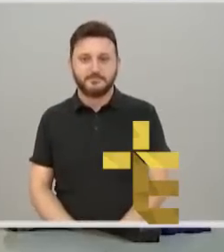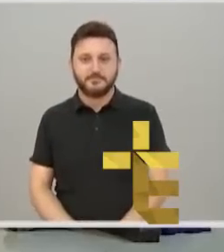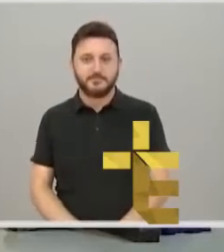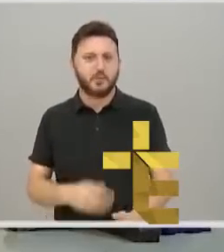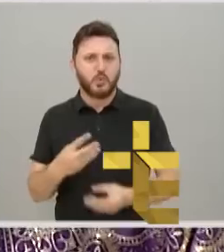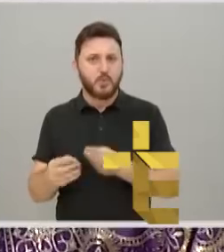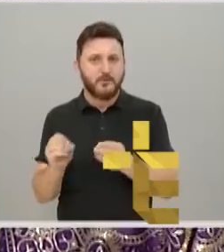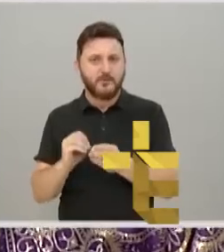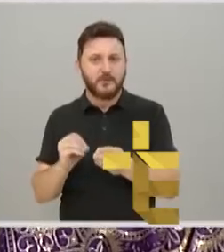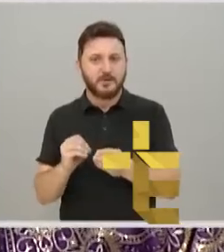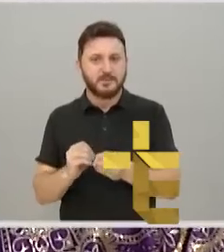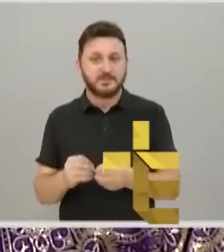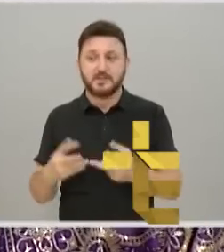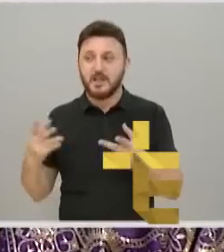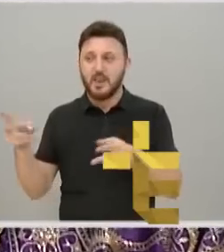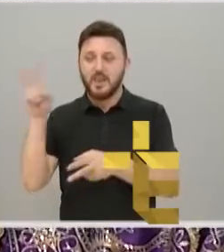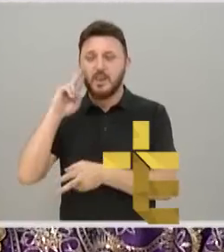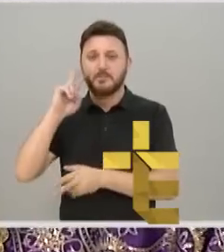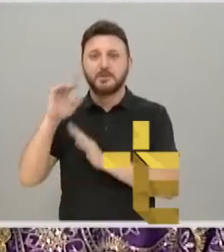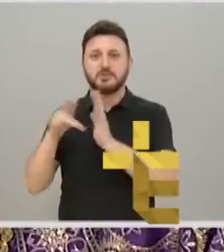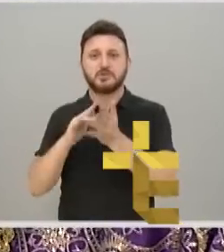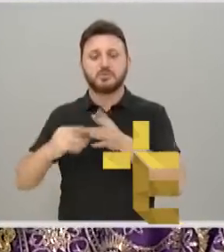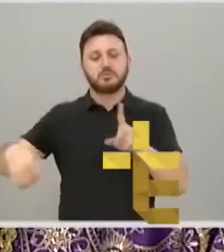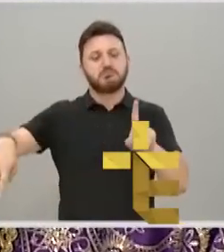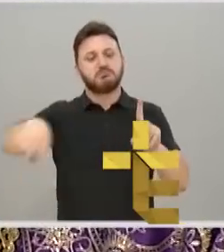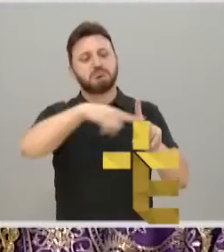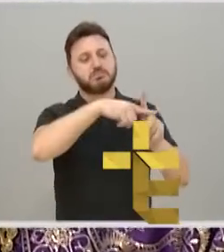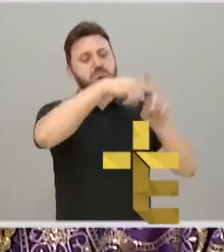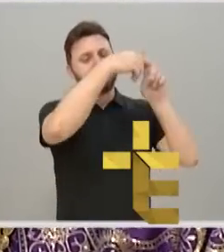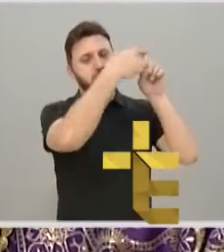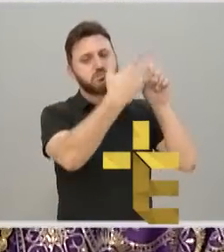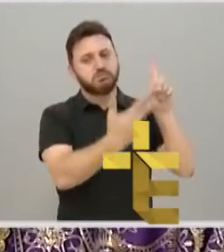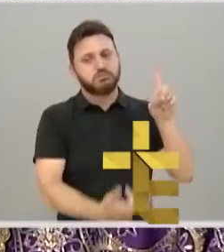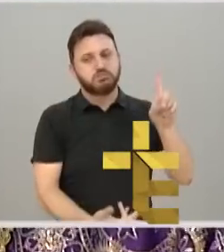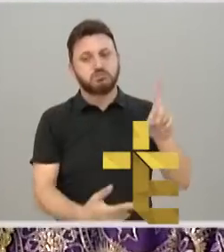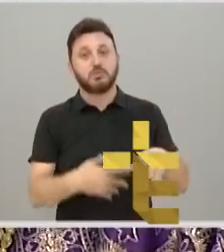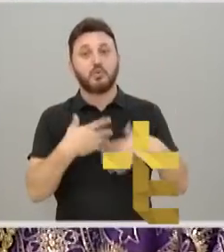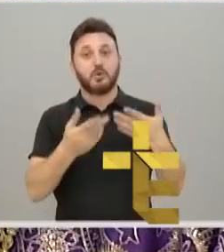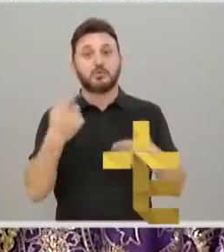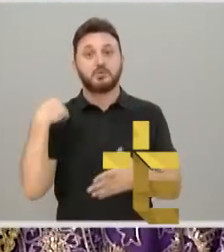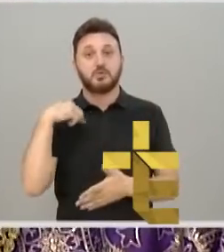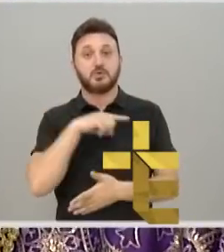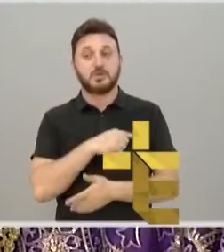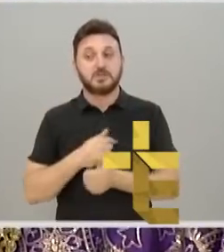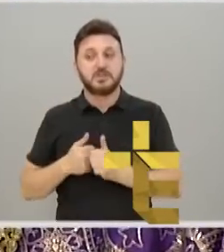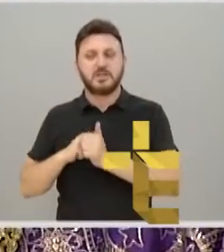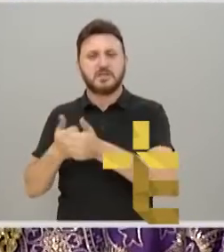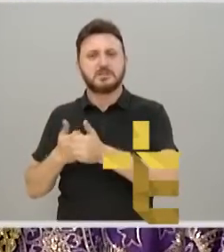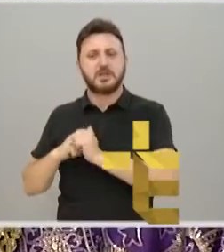derramando o seu sangue, siga-o na madrugada da ressurreição.